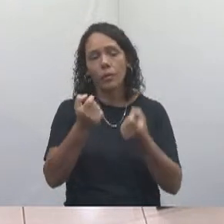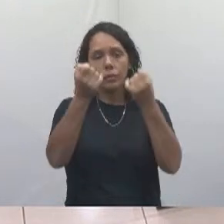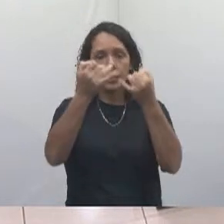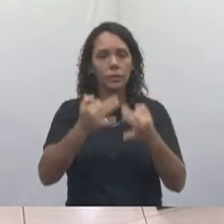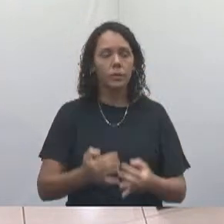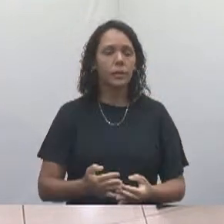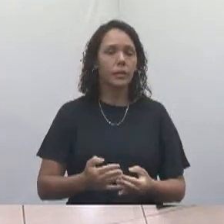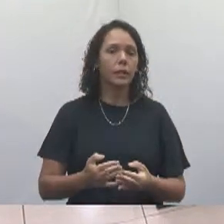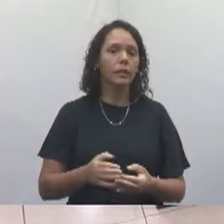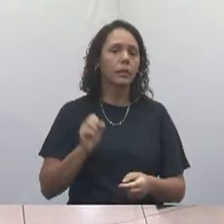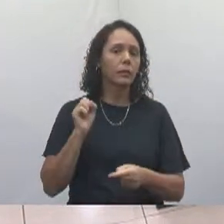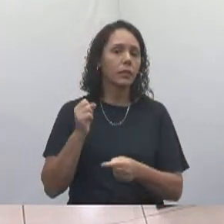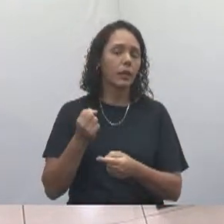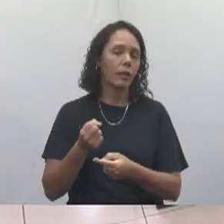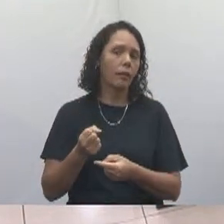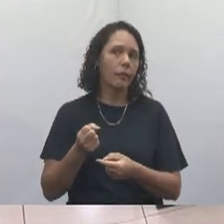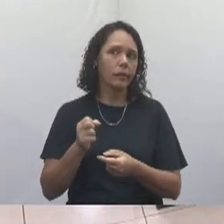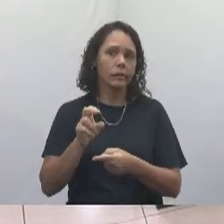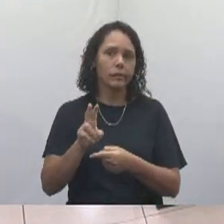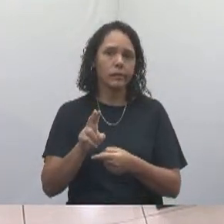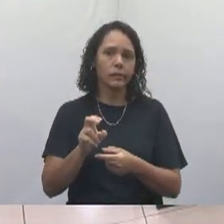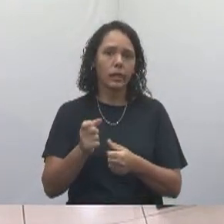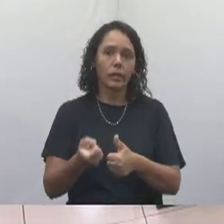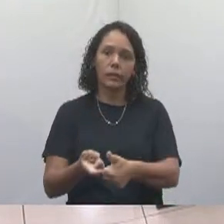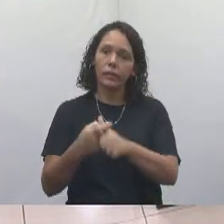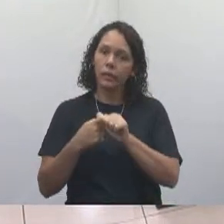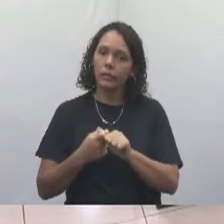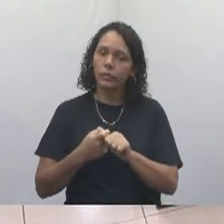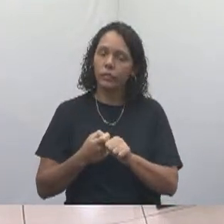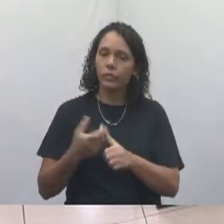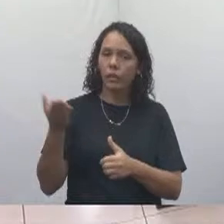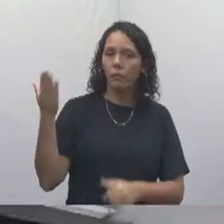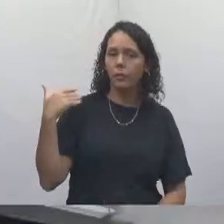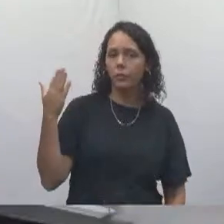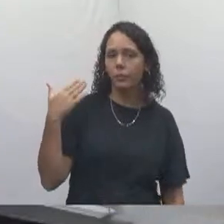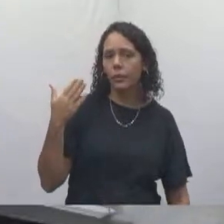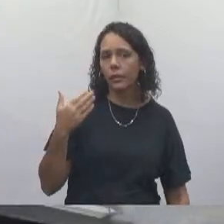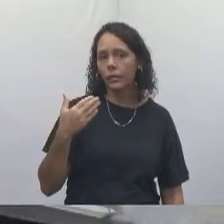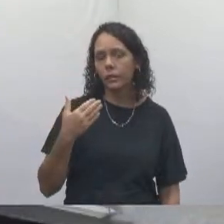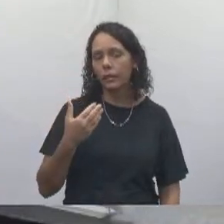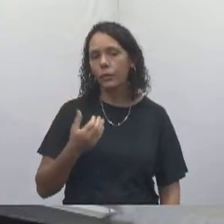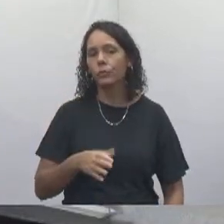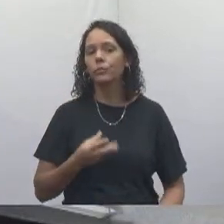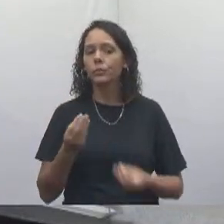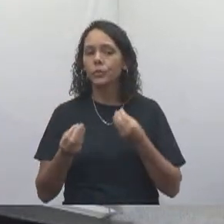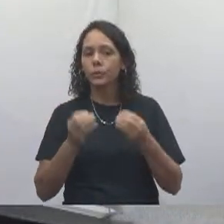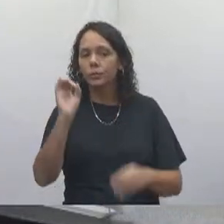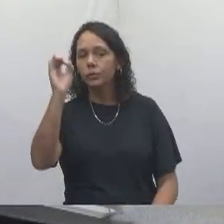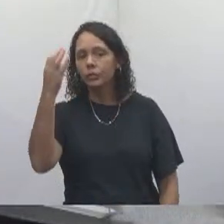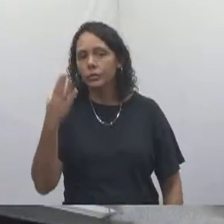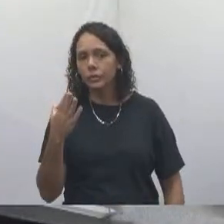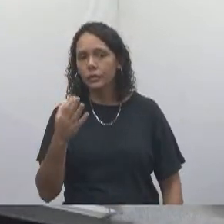de 2022. Daí vocês vão pegar o pano para passar ou para enxugar as lágrimas. Serei favorável.